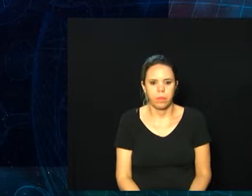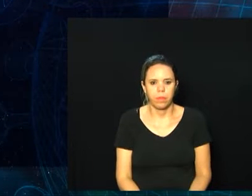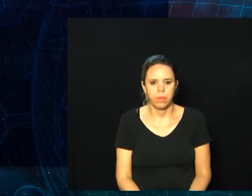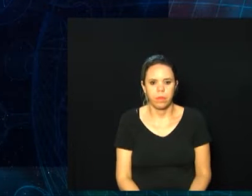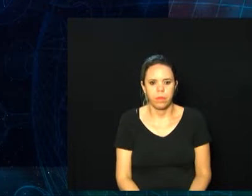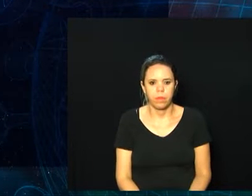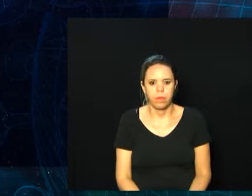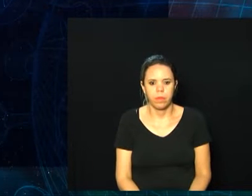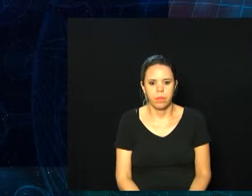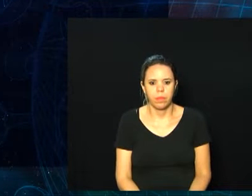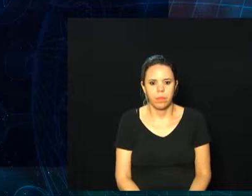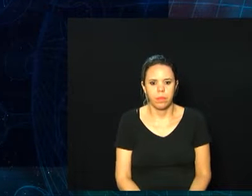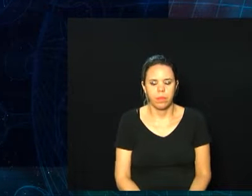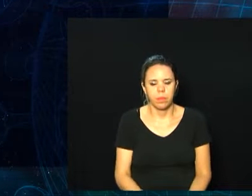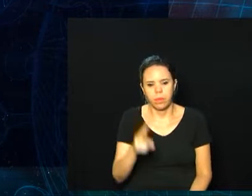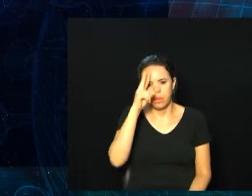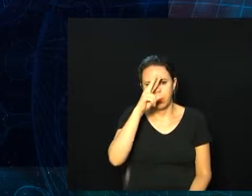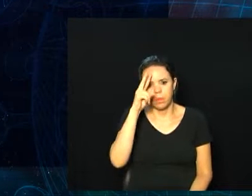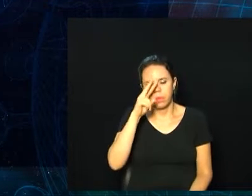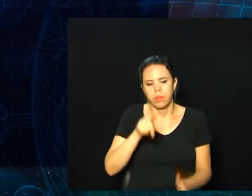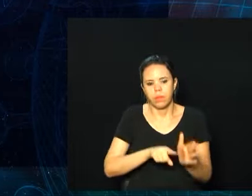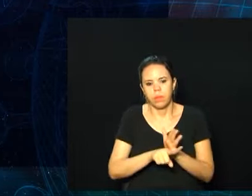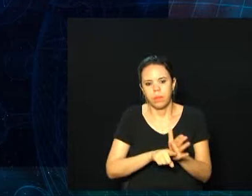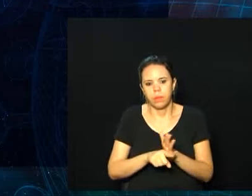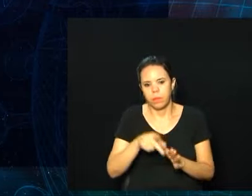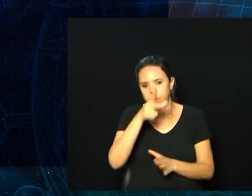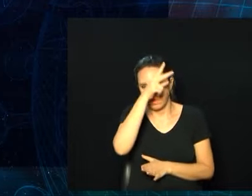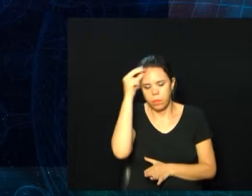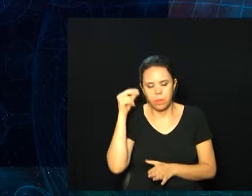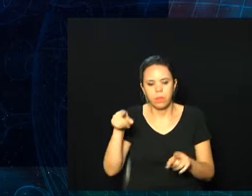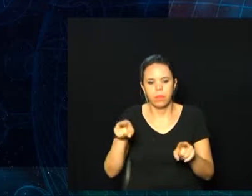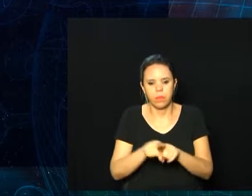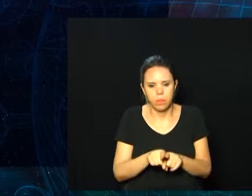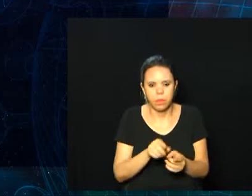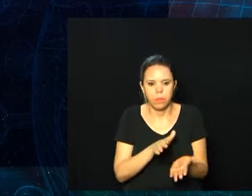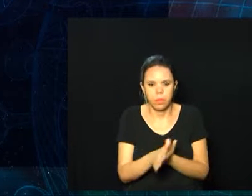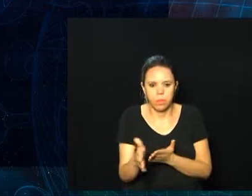4.610 mortes devido à doença. A gente lembra que, de acordo com o boletim da Prefeitura também